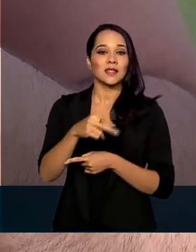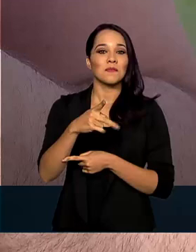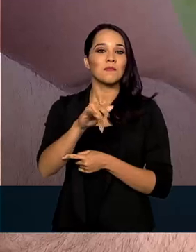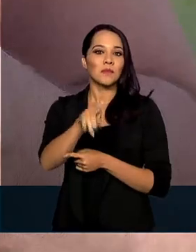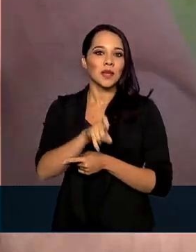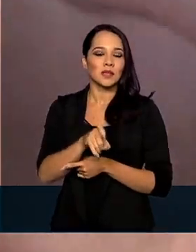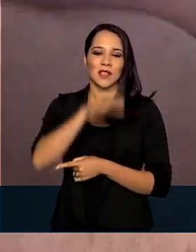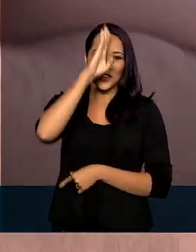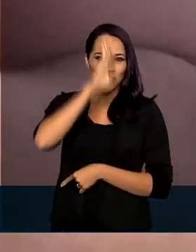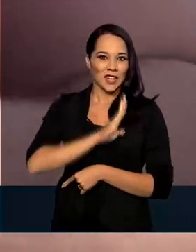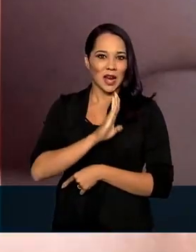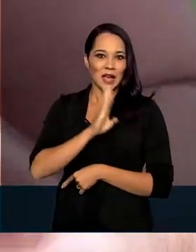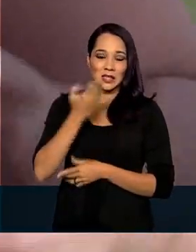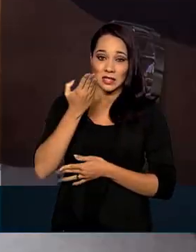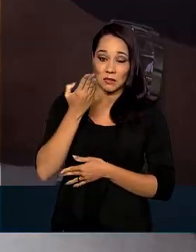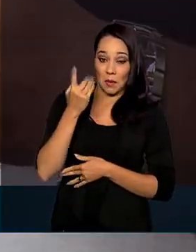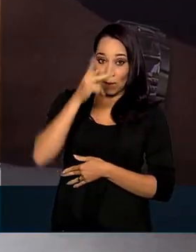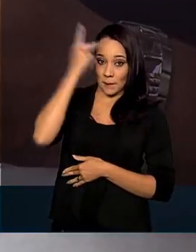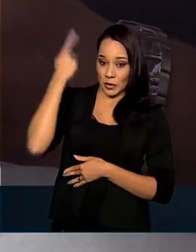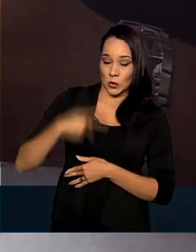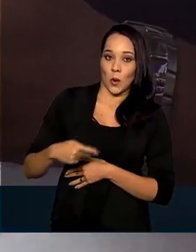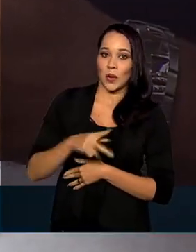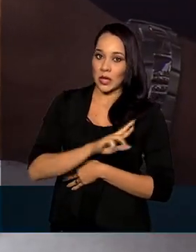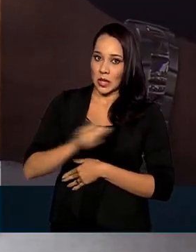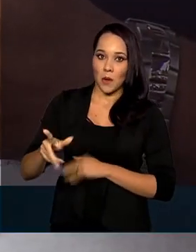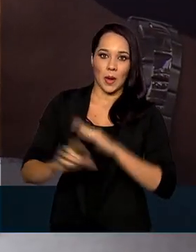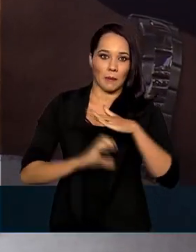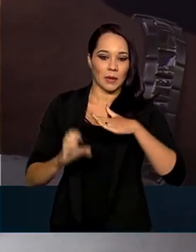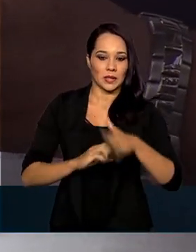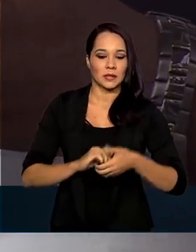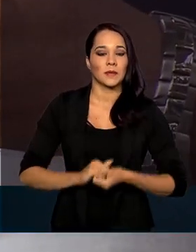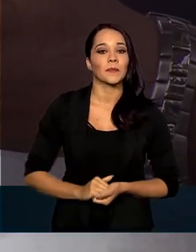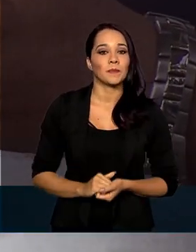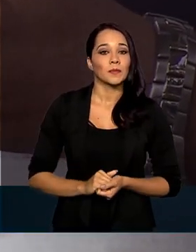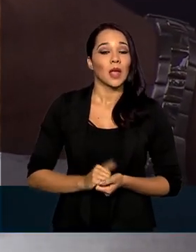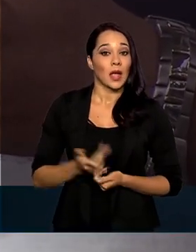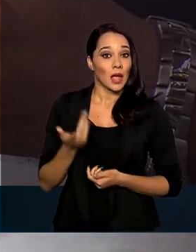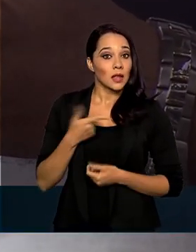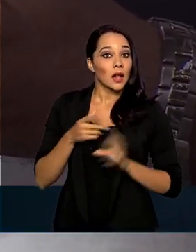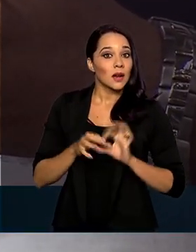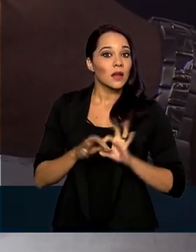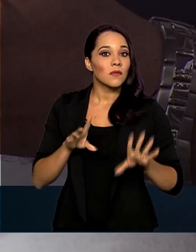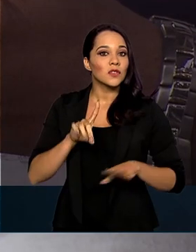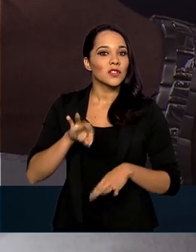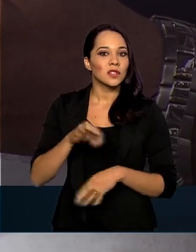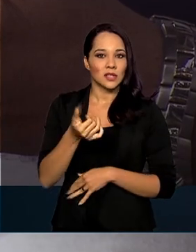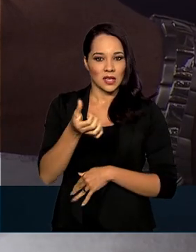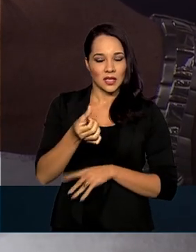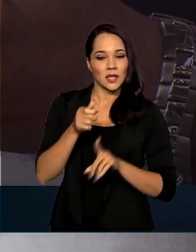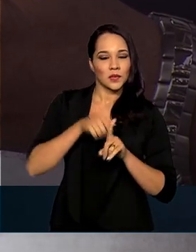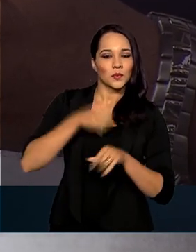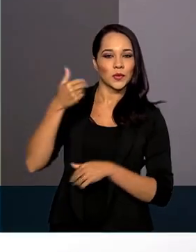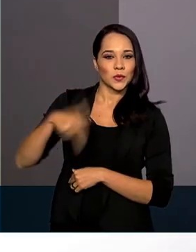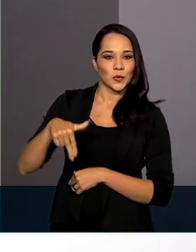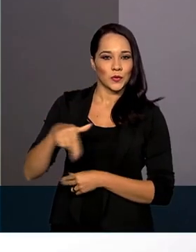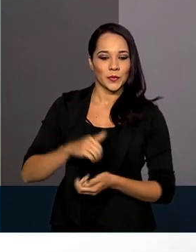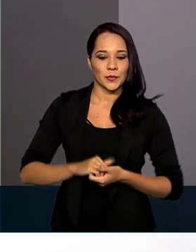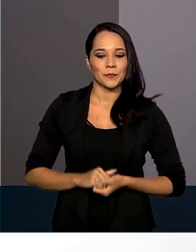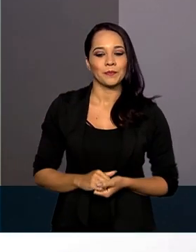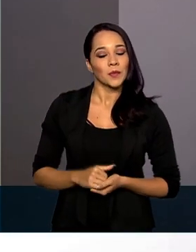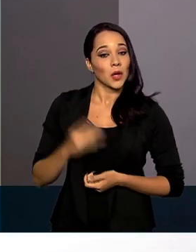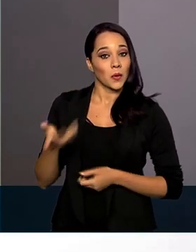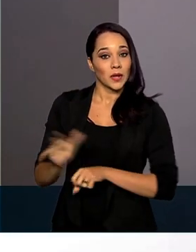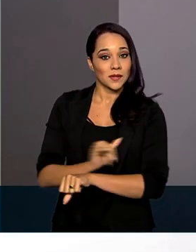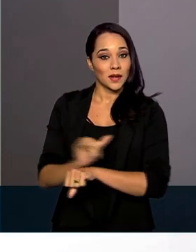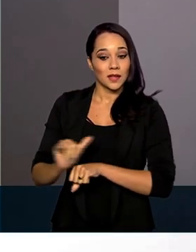terá custo para pessoas físicas. O novo serviço estará disponível a partir do dia 16 de novembro. Com essa